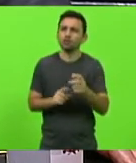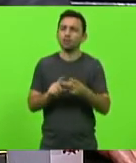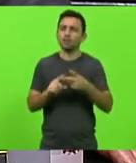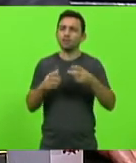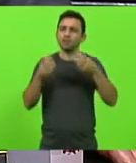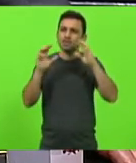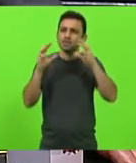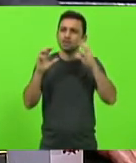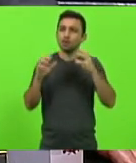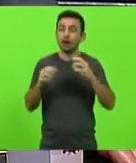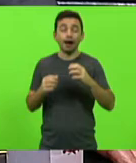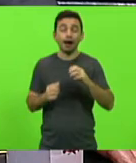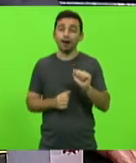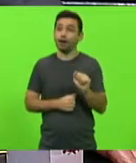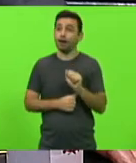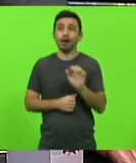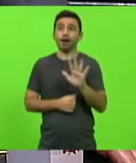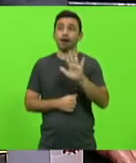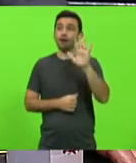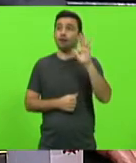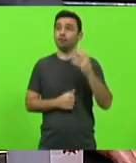custo elevadíssimo da nossa logística, dos fretes,